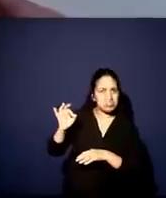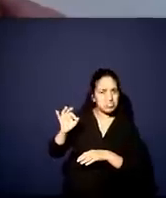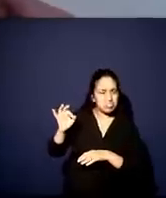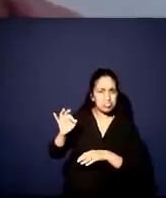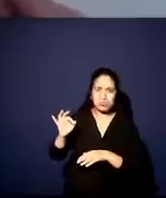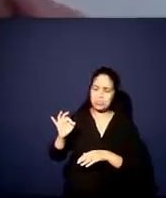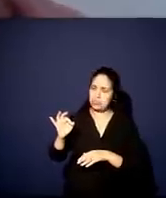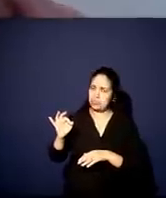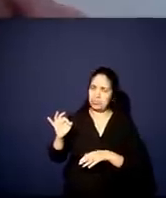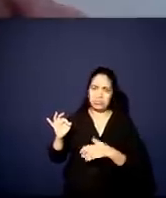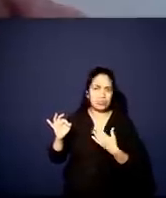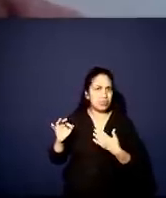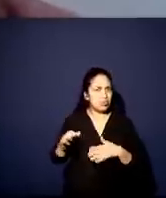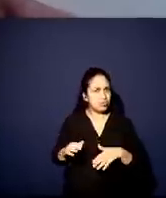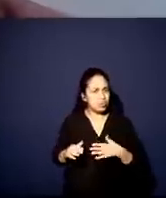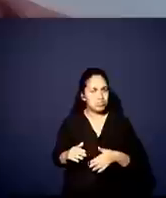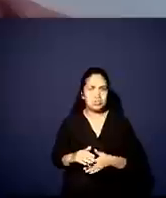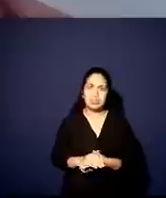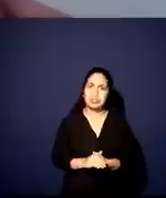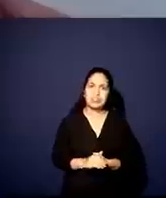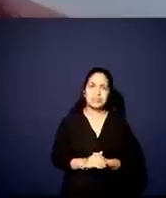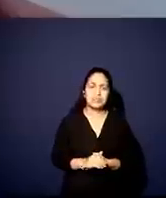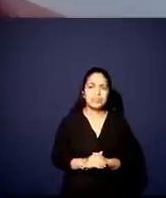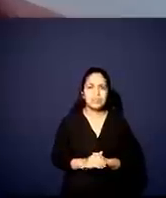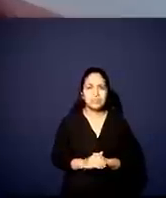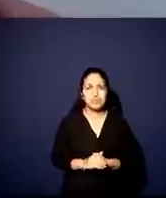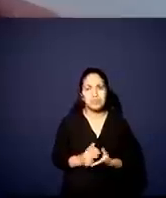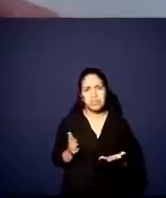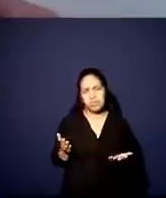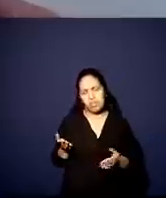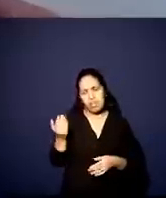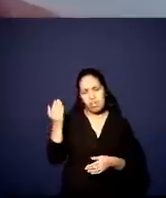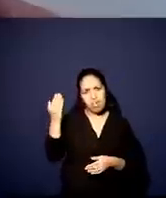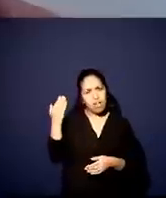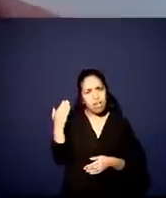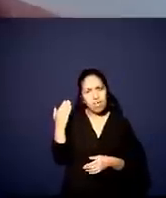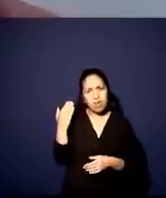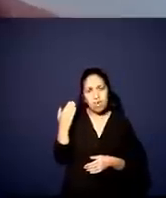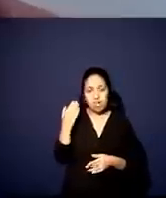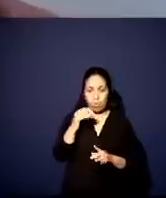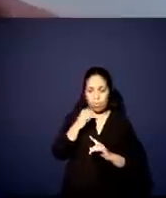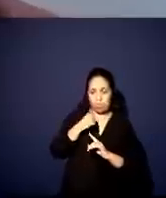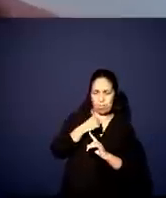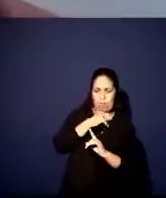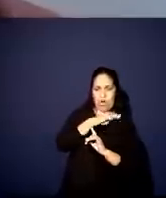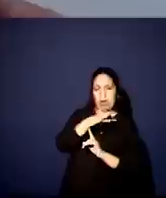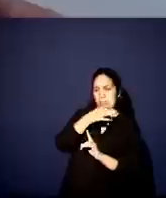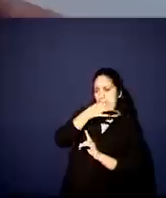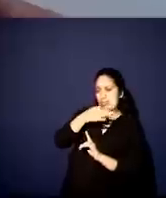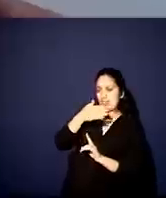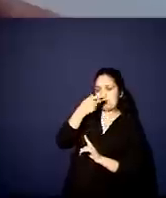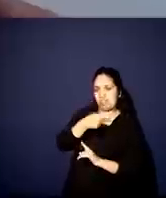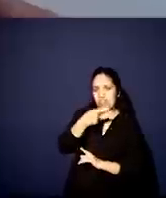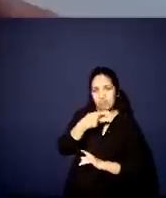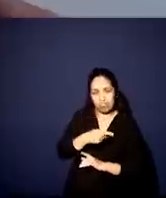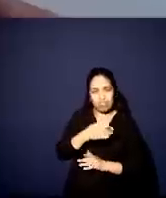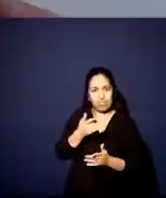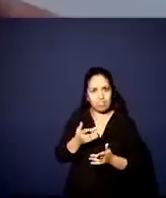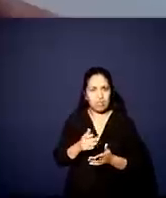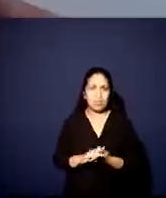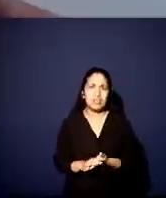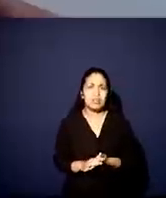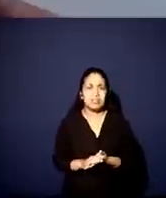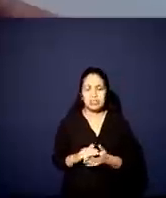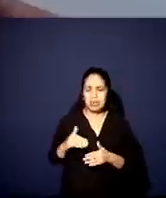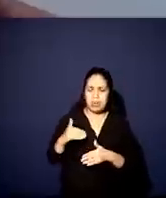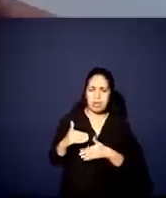assim, o que pelo menos era a visão do Banco Central naquela época, é que a gente estava